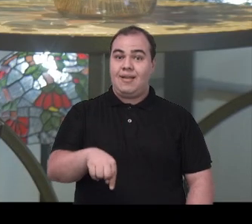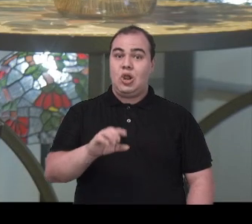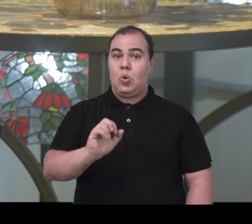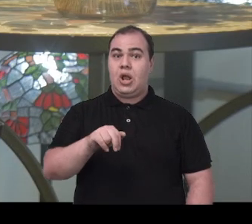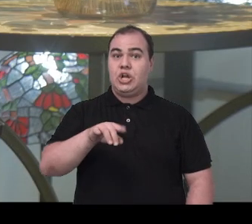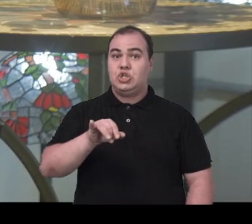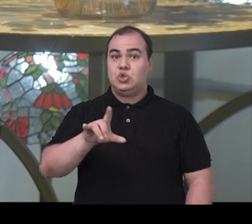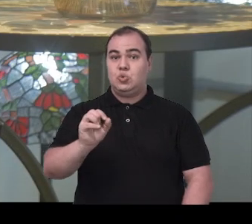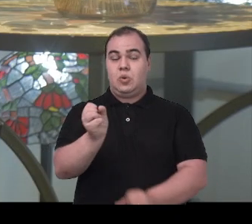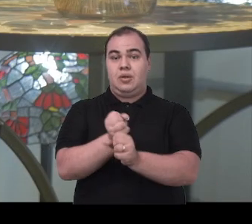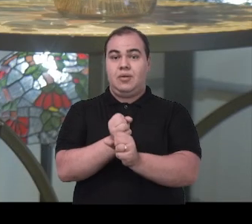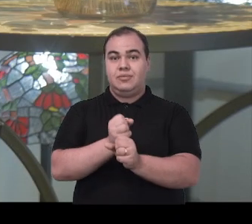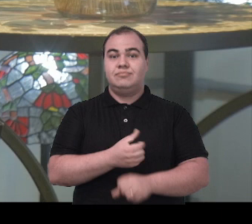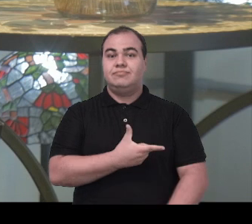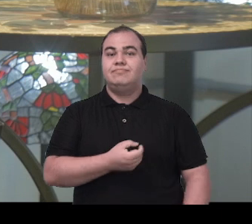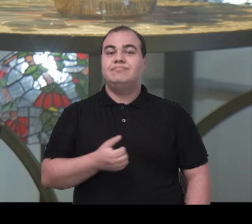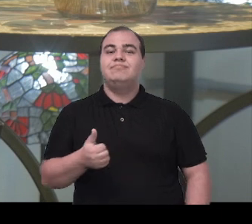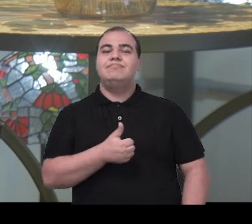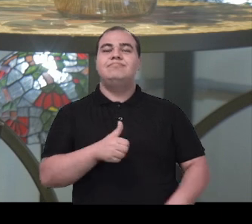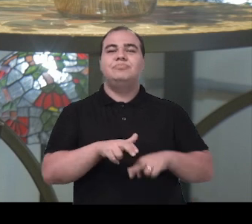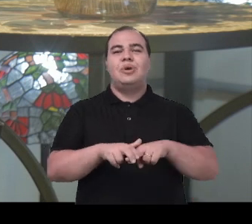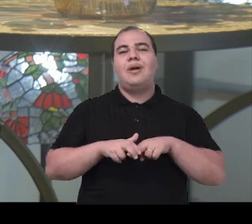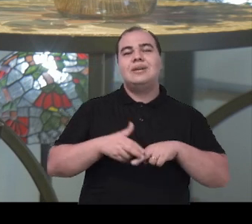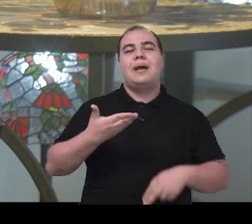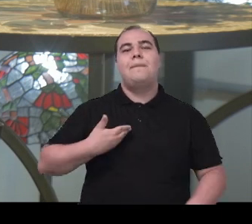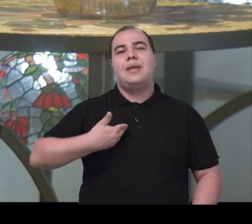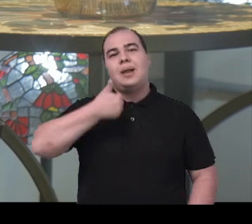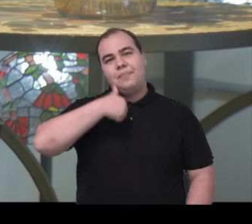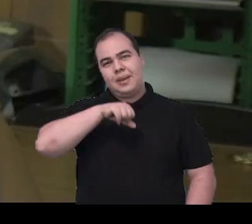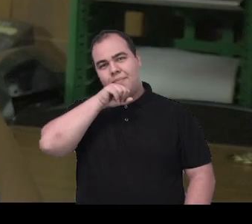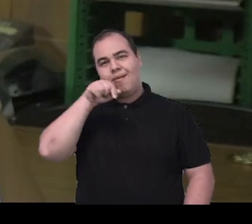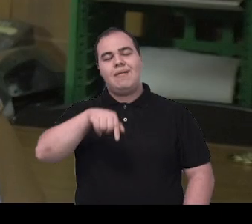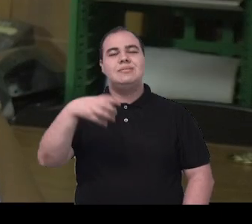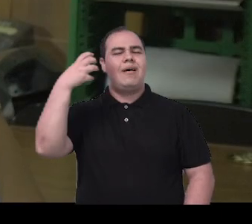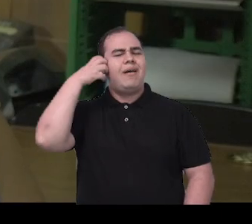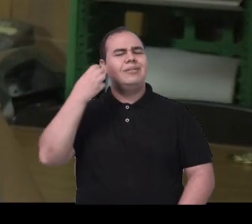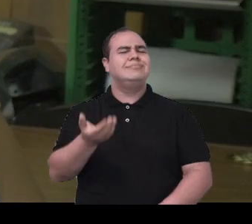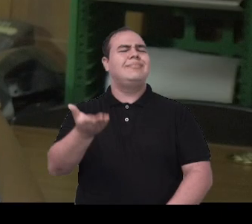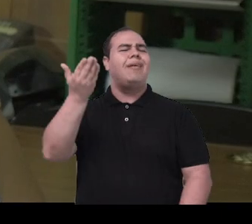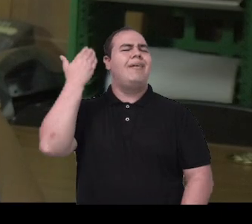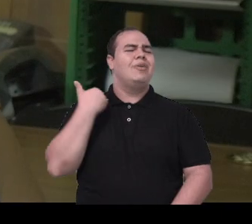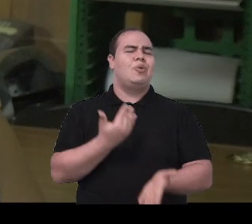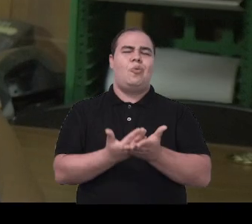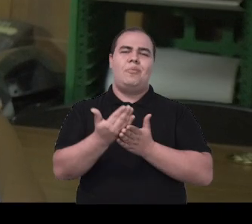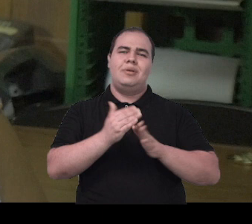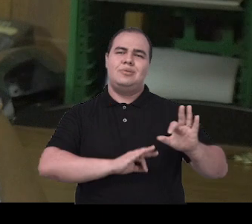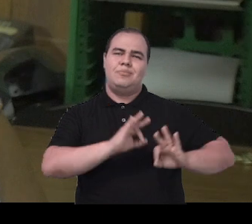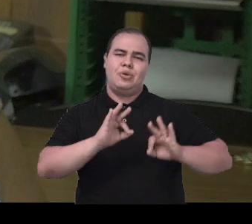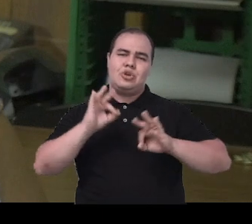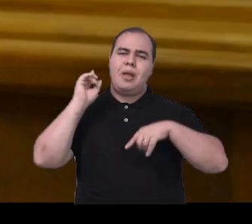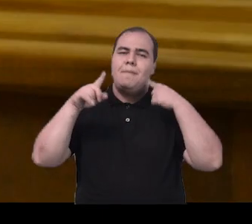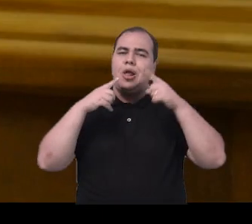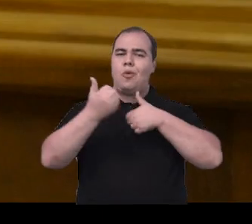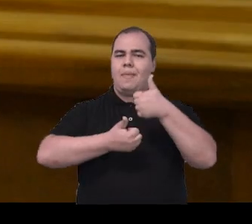aqui no Cândido em 2011. Fernando Martins, usuário do Centro de Convivência Casa dos Sonhos. Desde o início do projeto